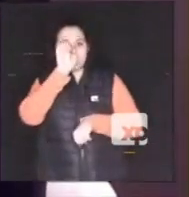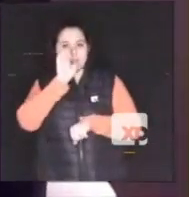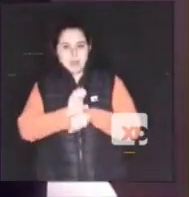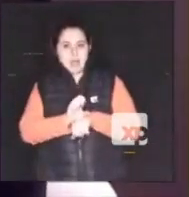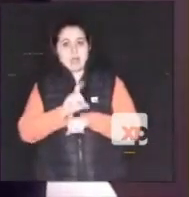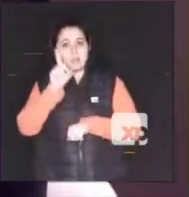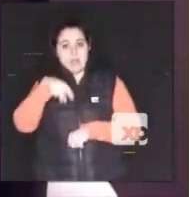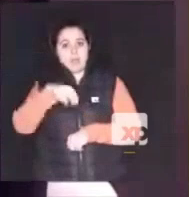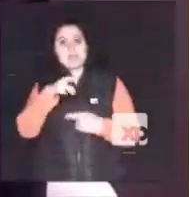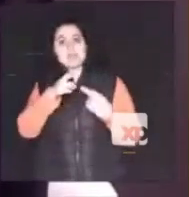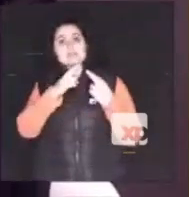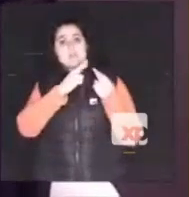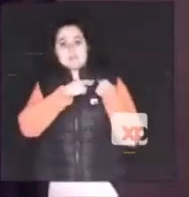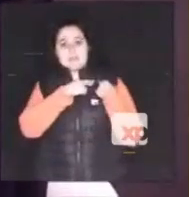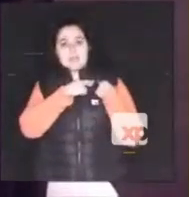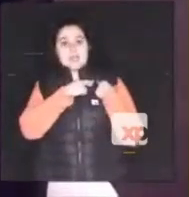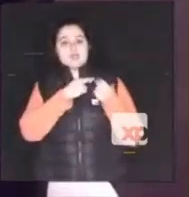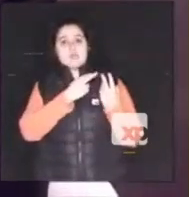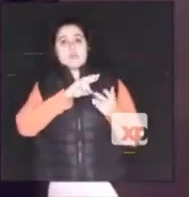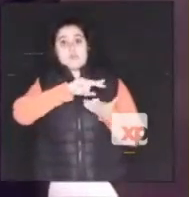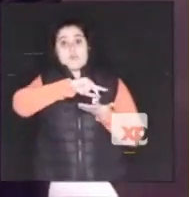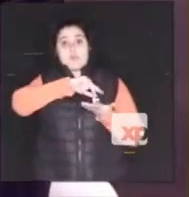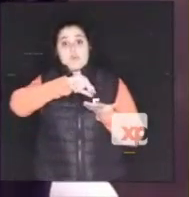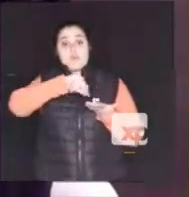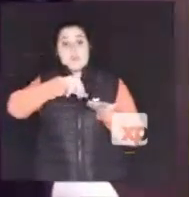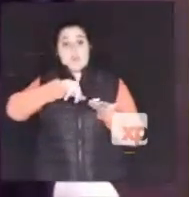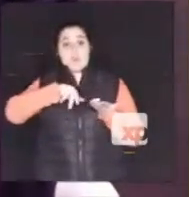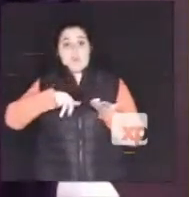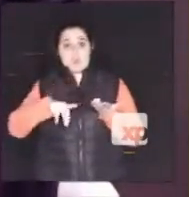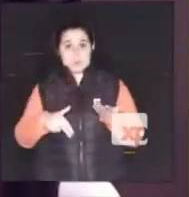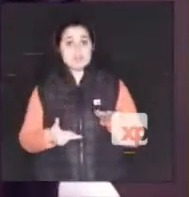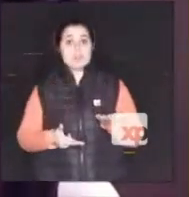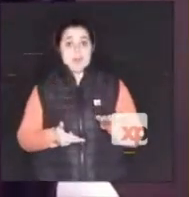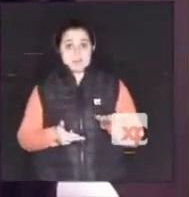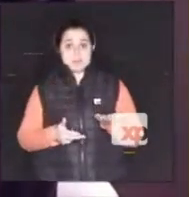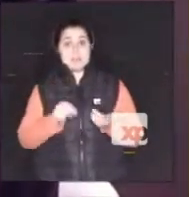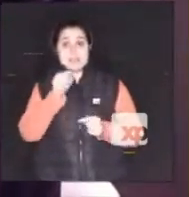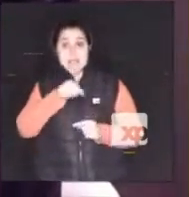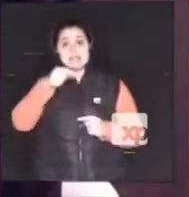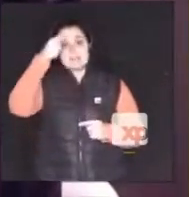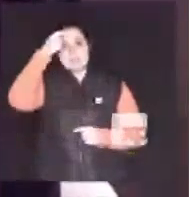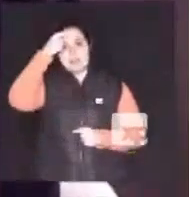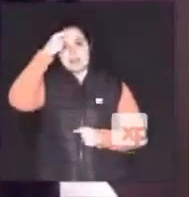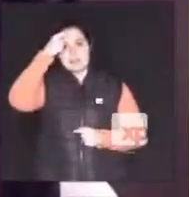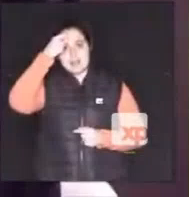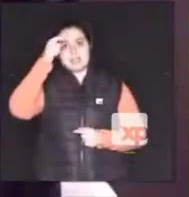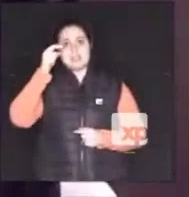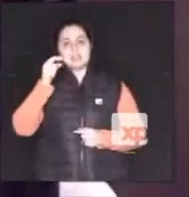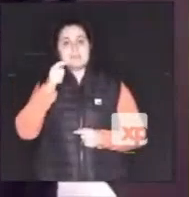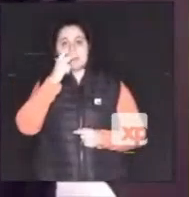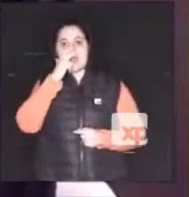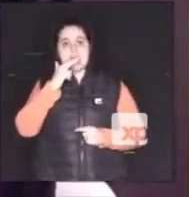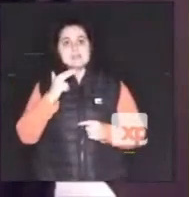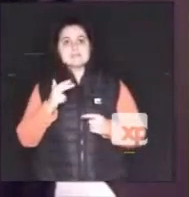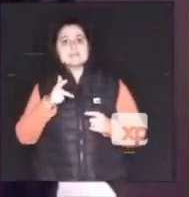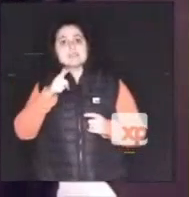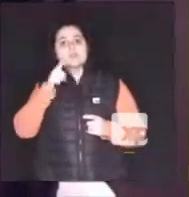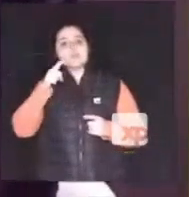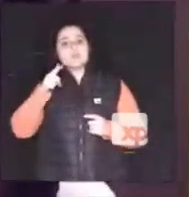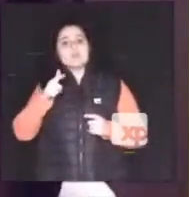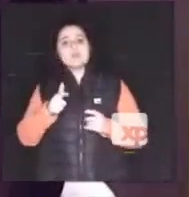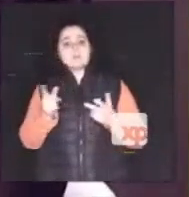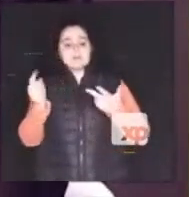que o estado se responsabiliza por coisa demais e essa mentalidade às vezes ainda prevalece